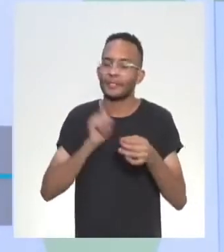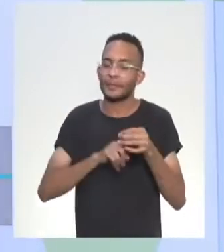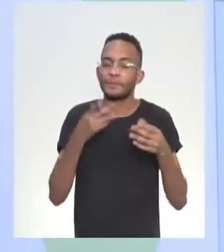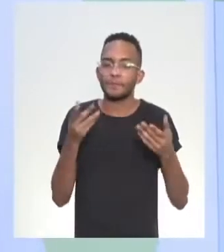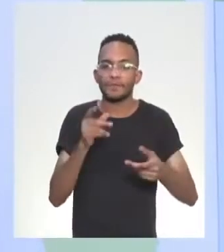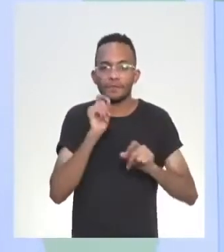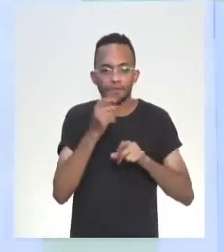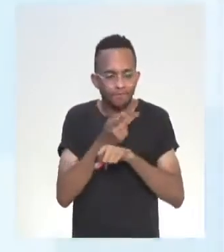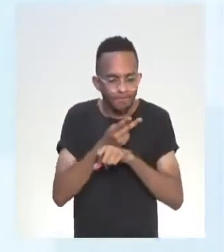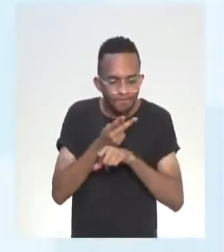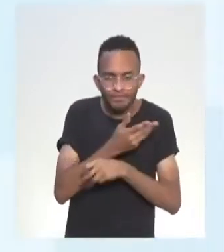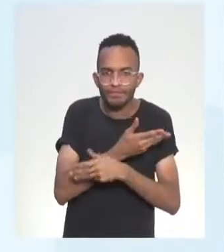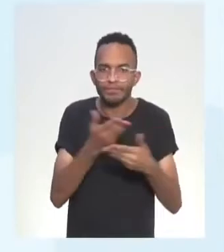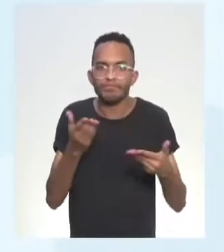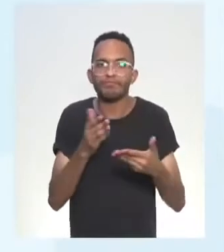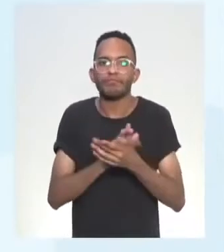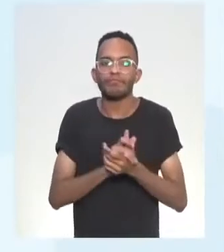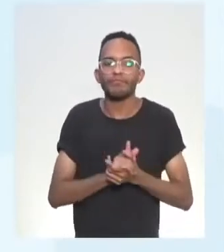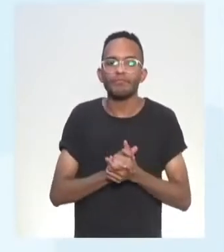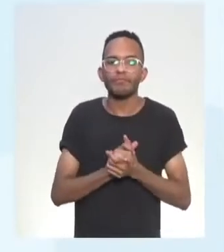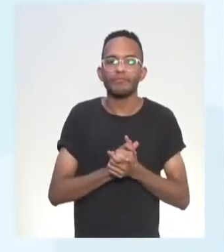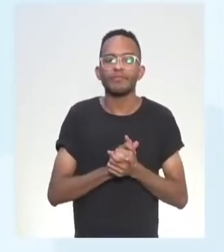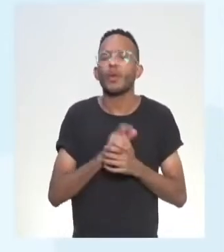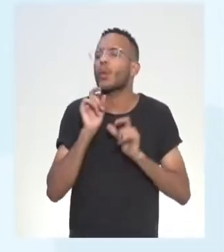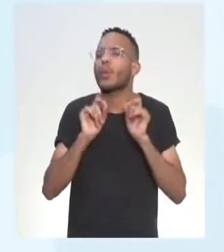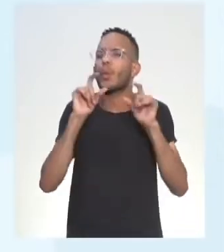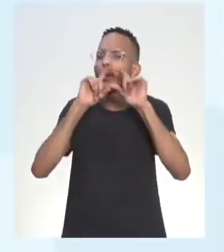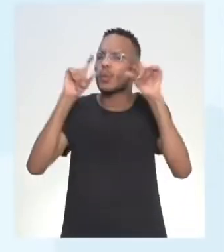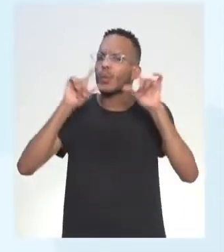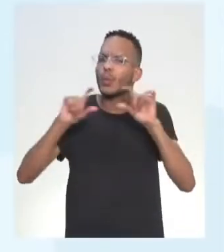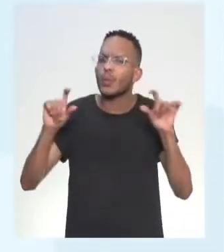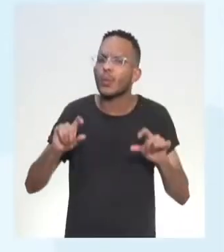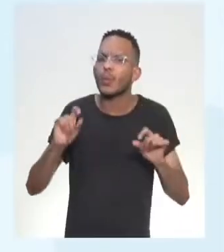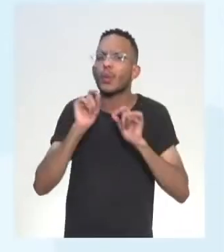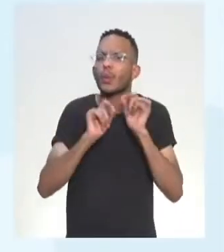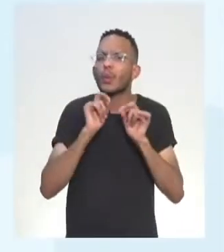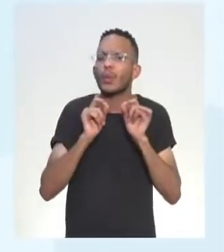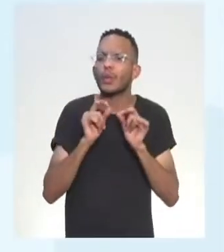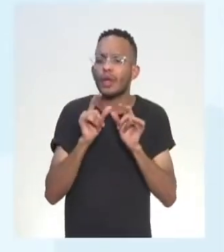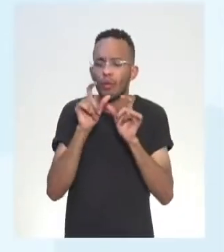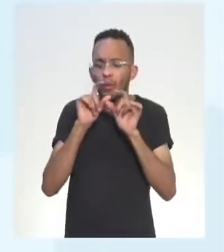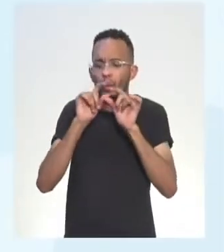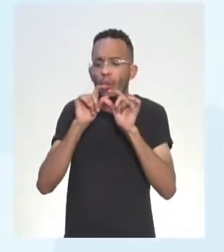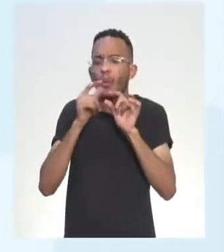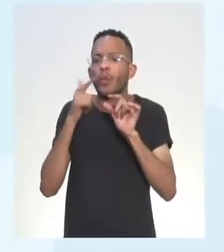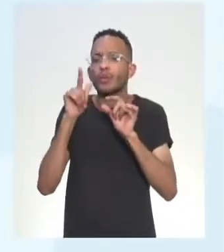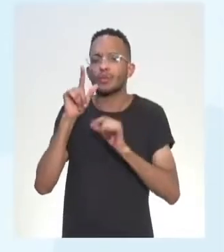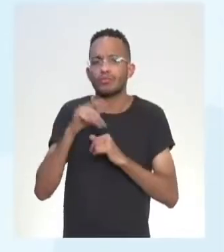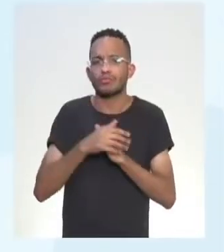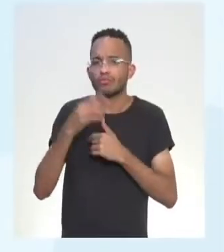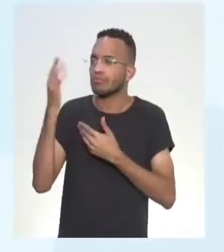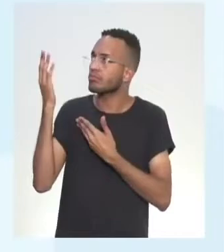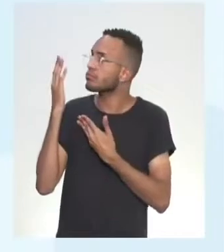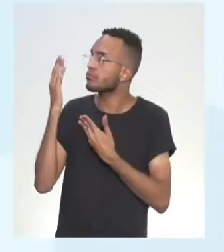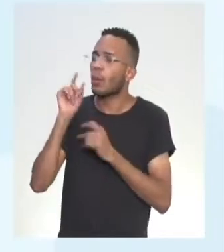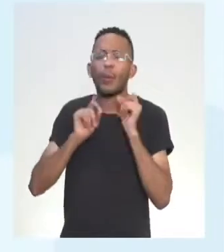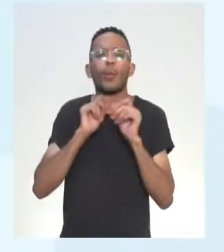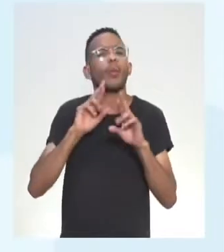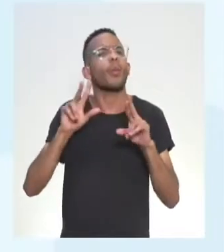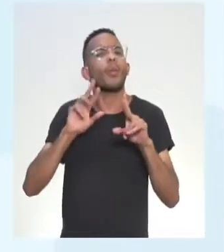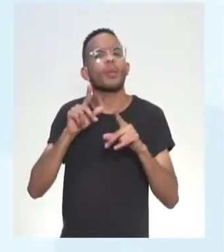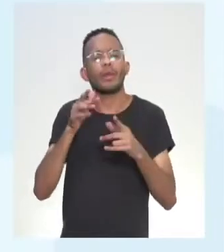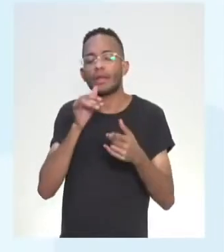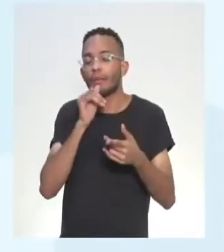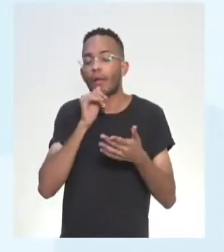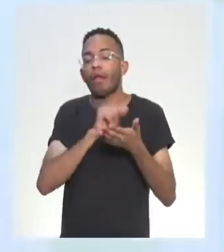então. Ó, sondagem com vocês ainda. Olha só. Então, o que são quadrinhos e o que são tirinhas? Porque, invariavelmente, nas